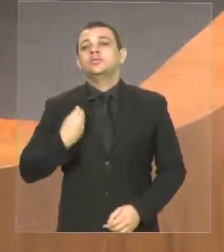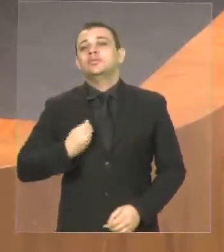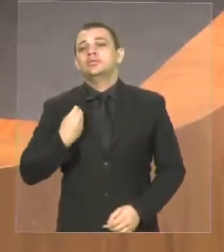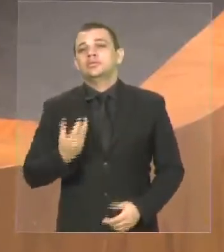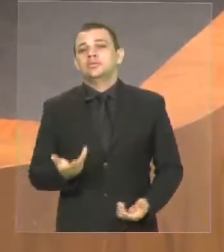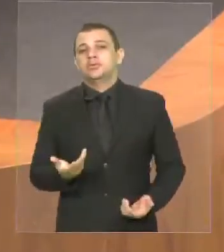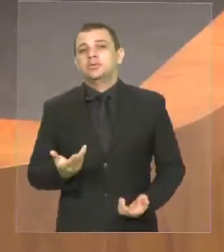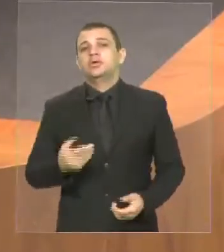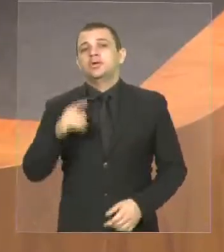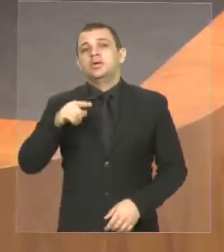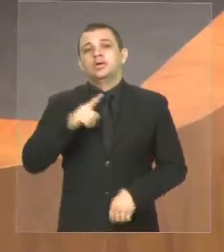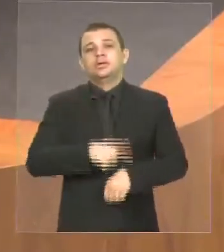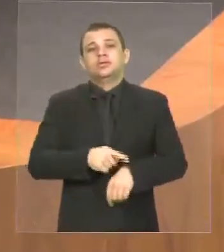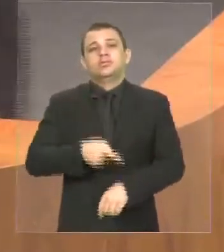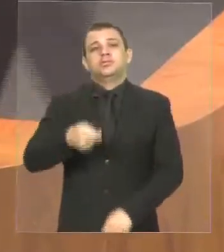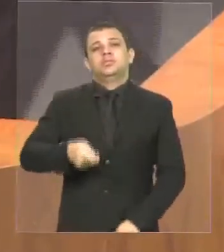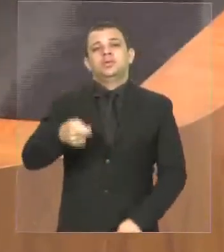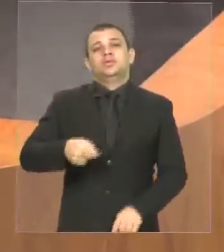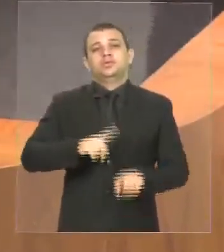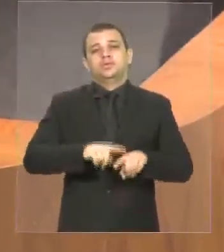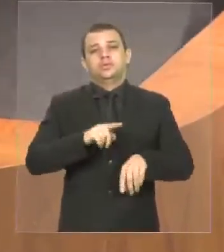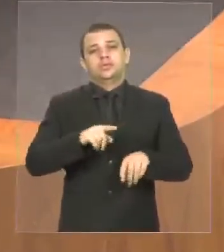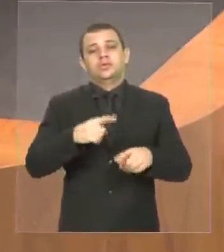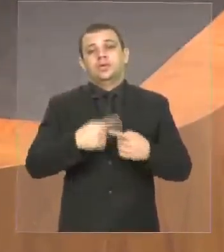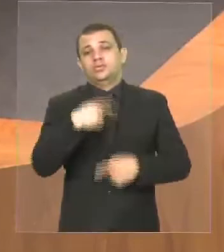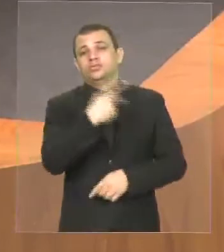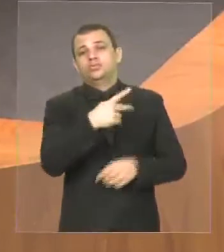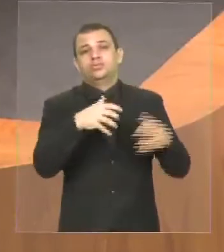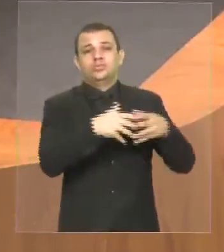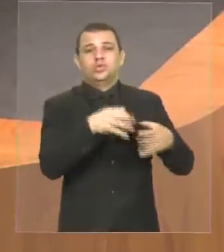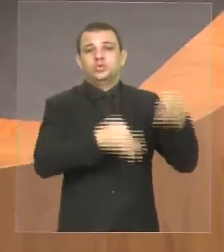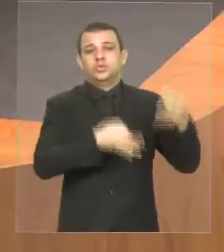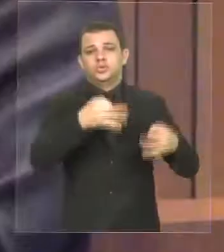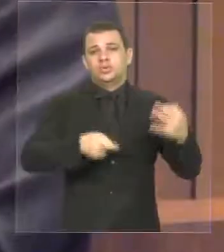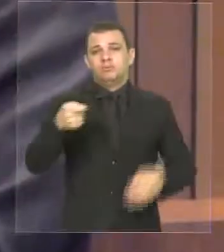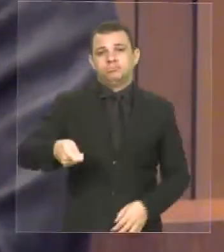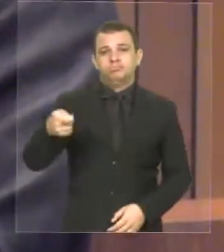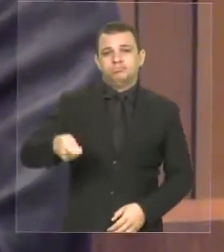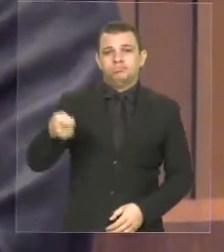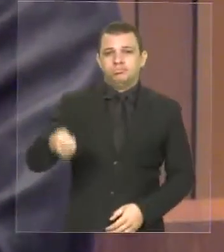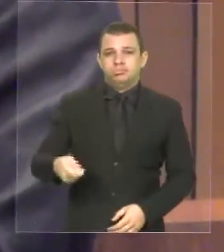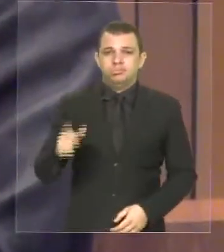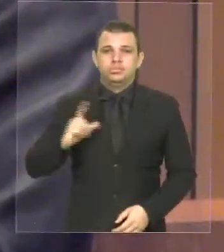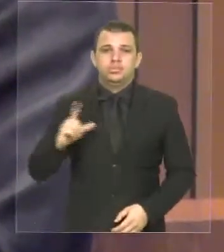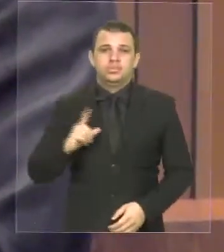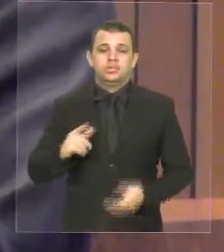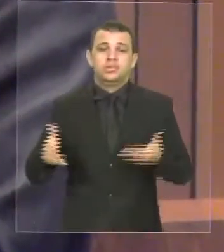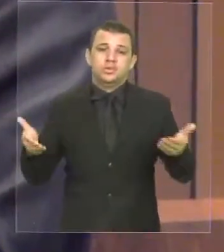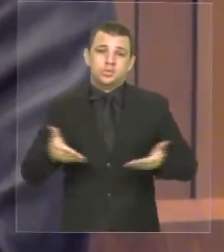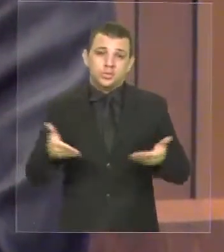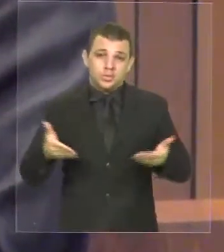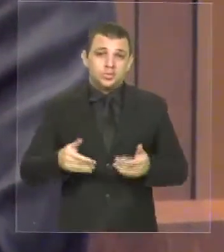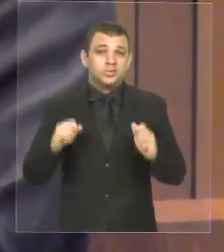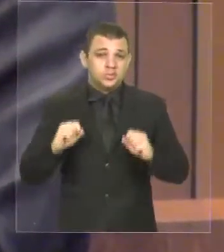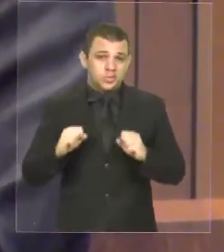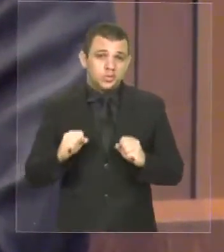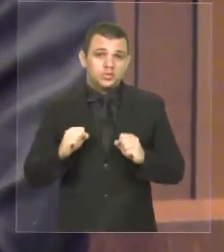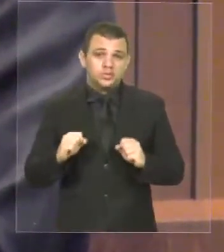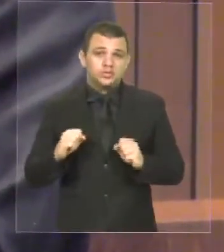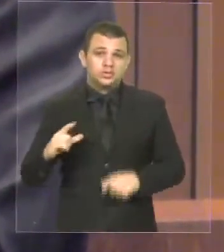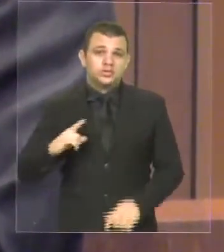uma ditadura da justiça. Hoje, possivelmente, ia entrar